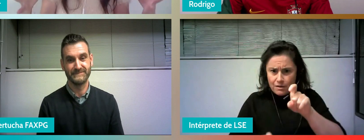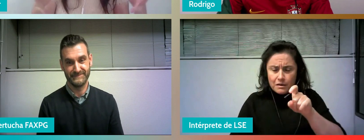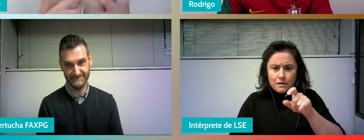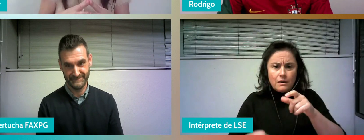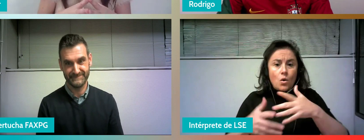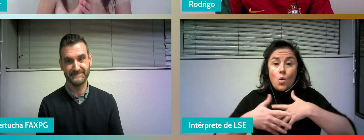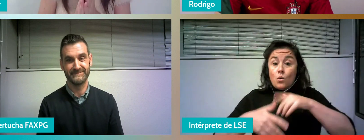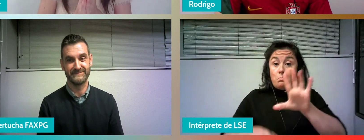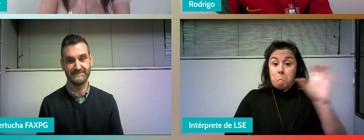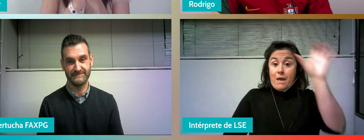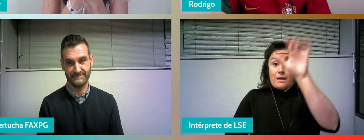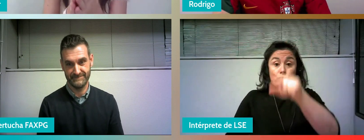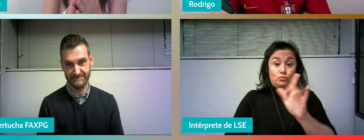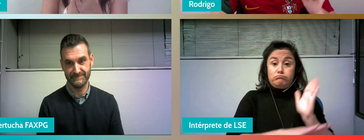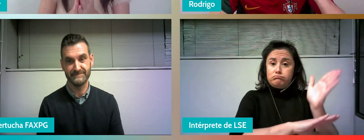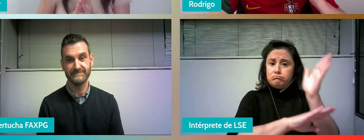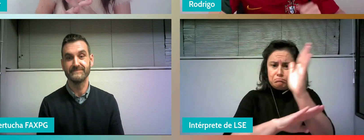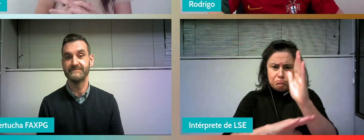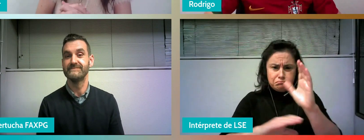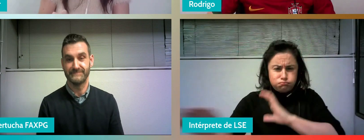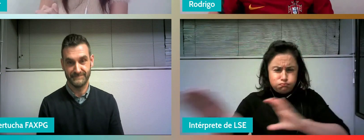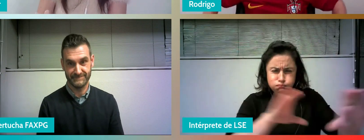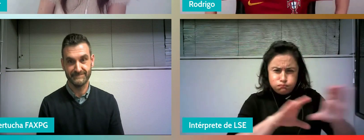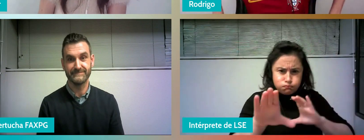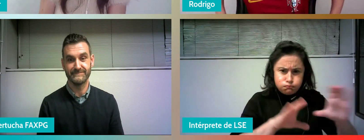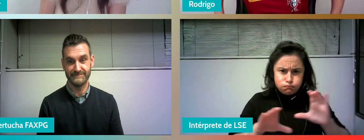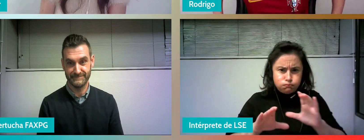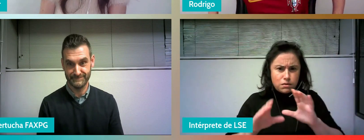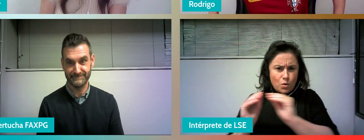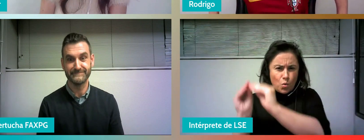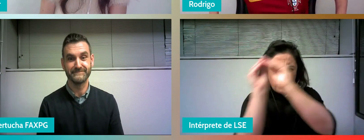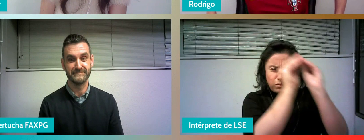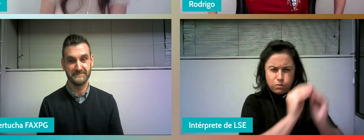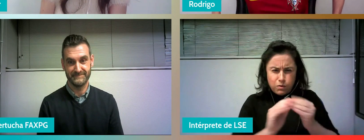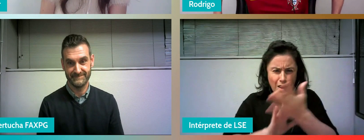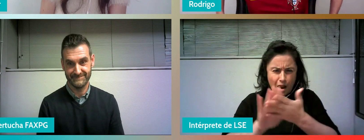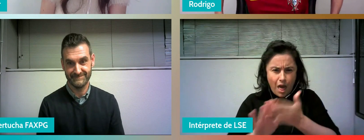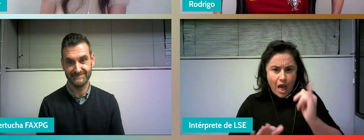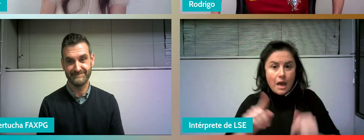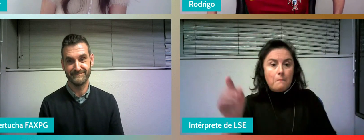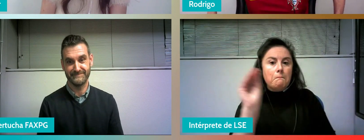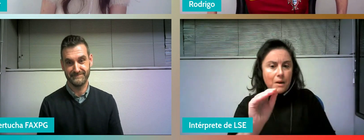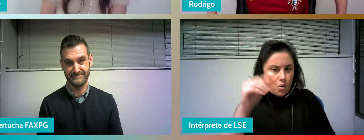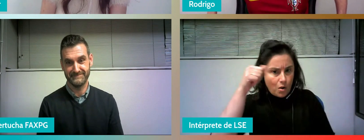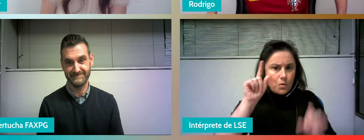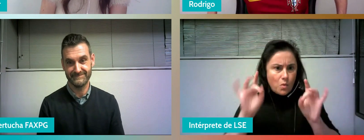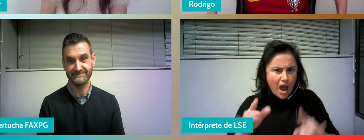calquera país falando pois, como estades falando vos. Tinha. É a mesma de todo o mundo?